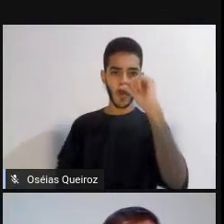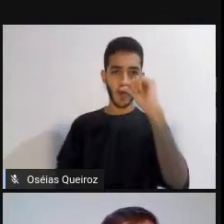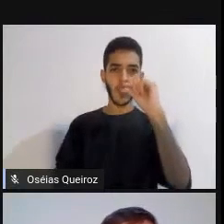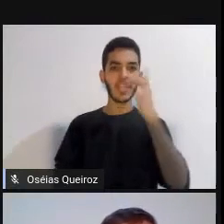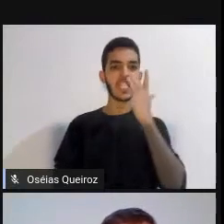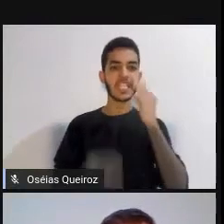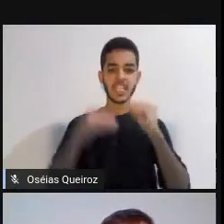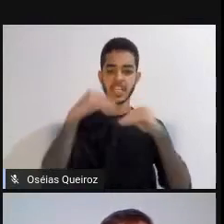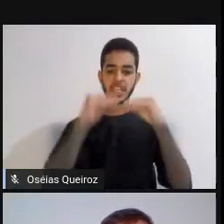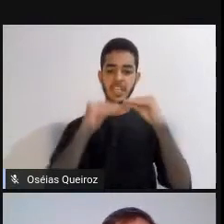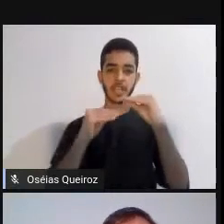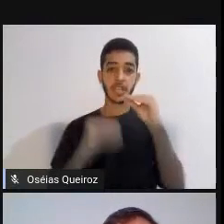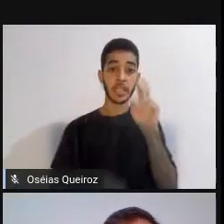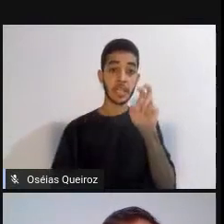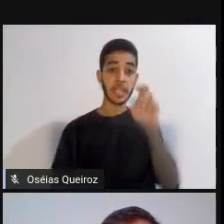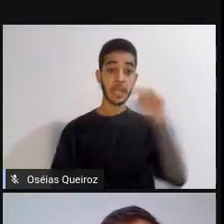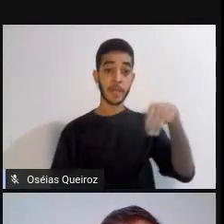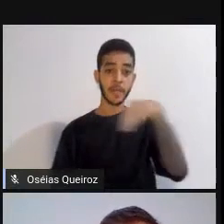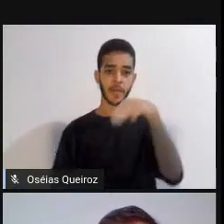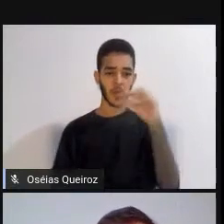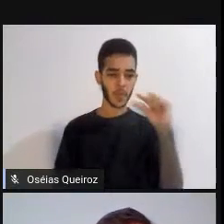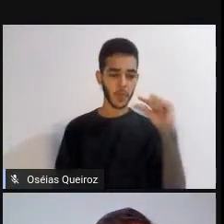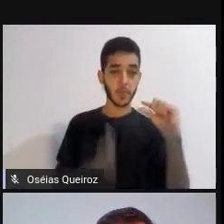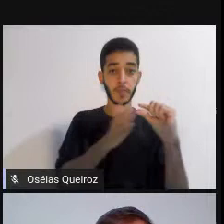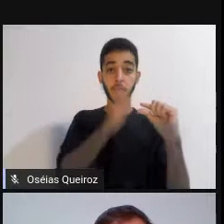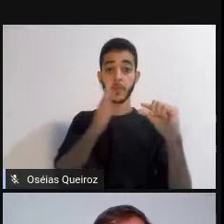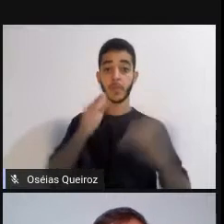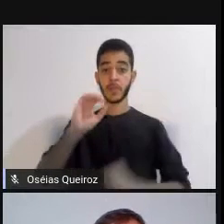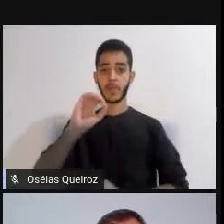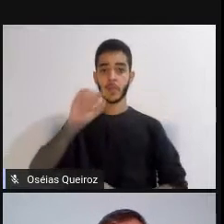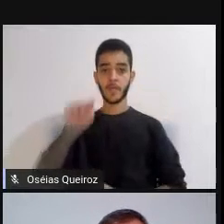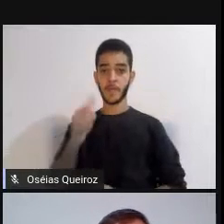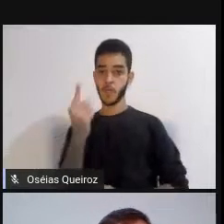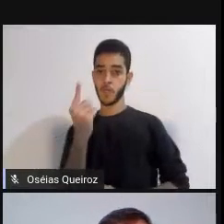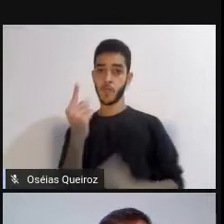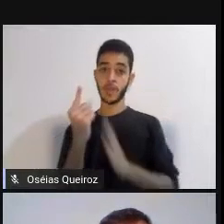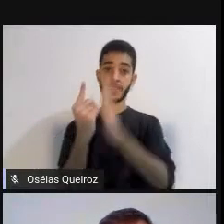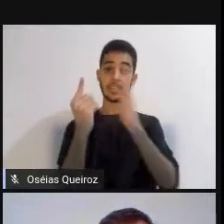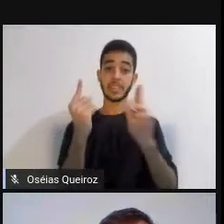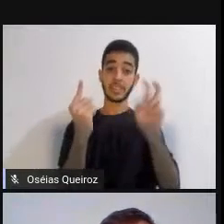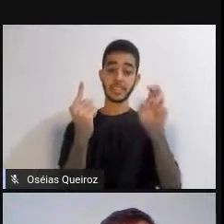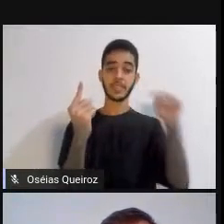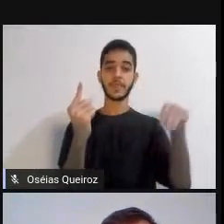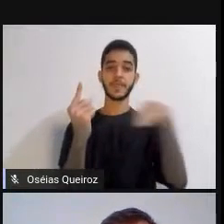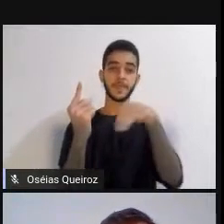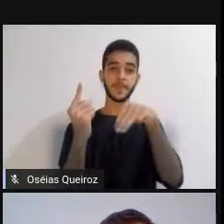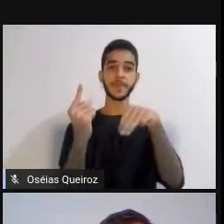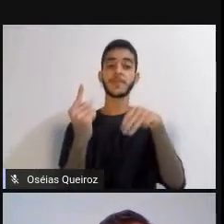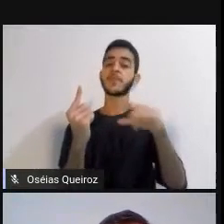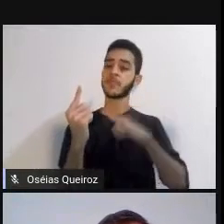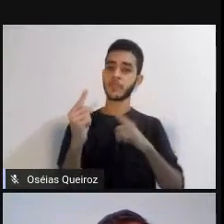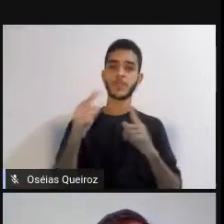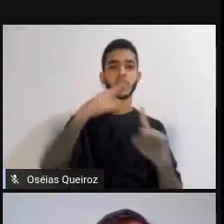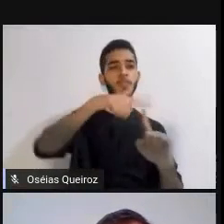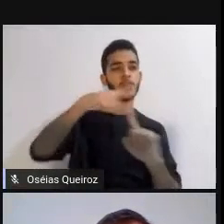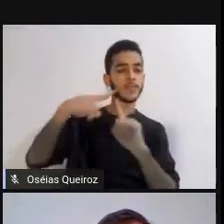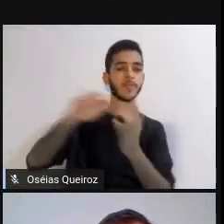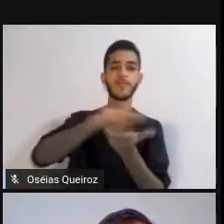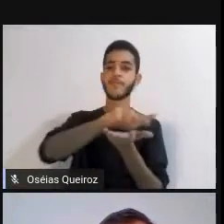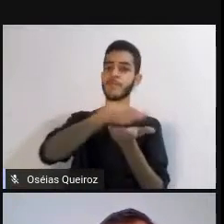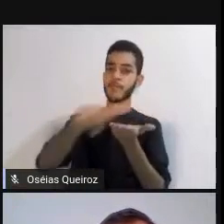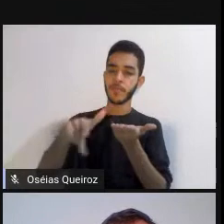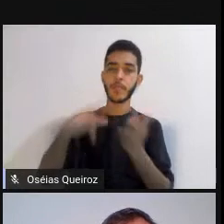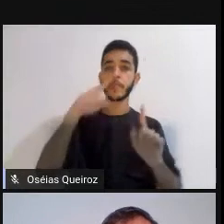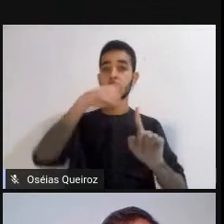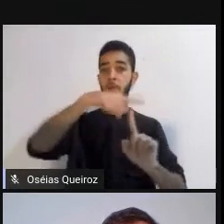5 milímetros. Então, varia de 0,1 micrômetros até 5 milímetros. Existem outras categorias